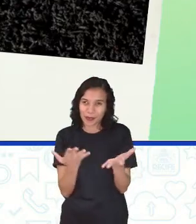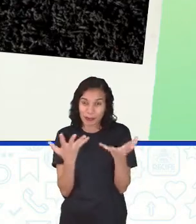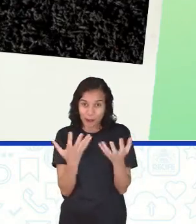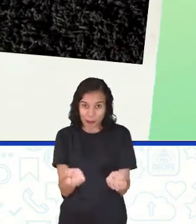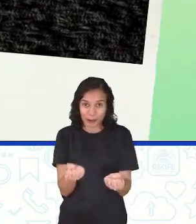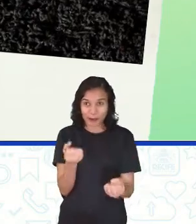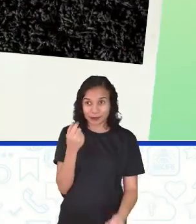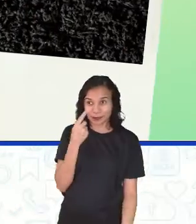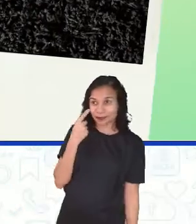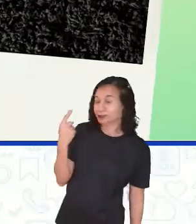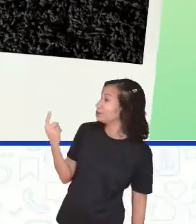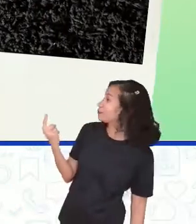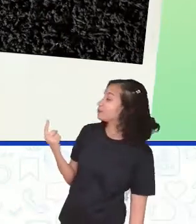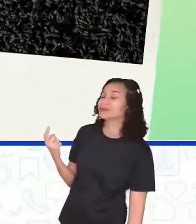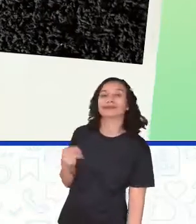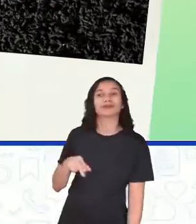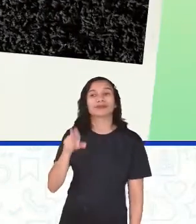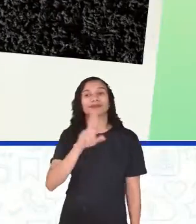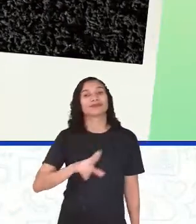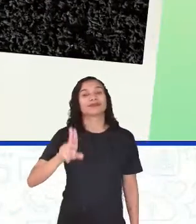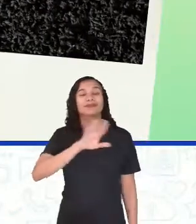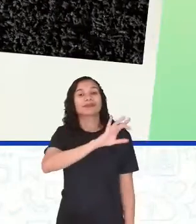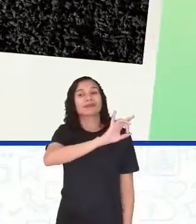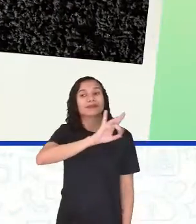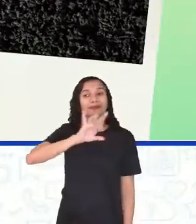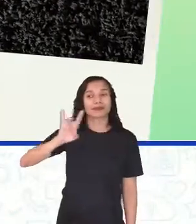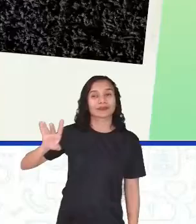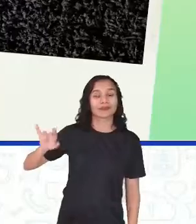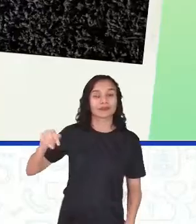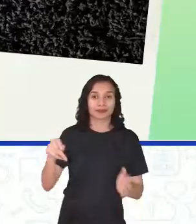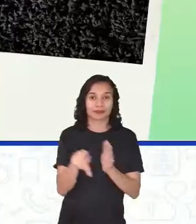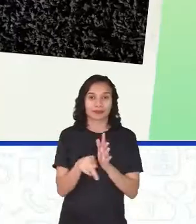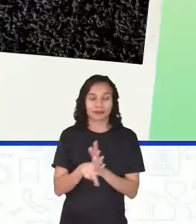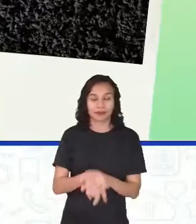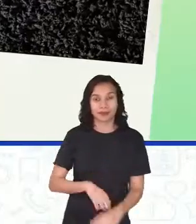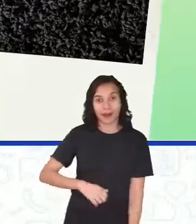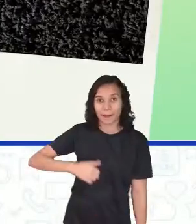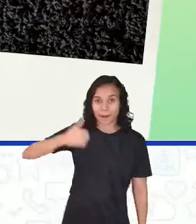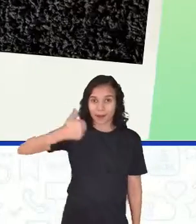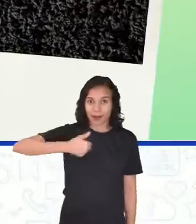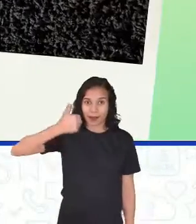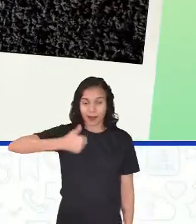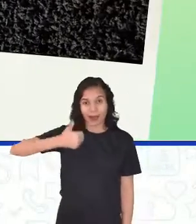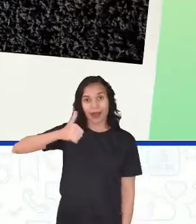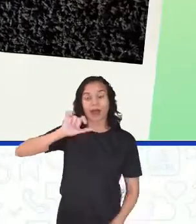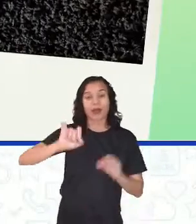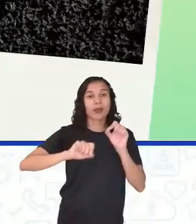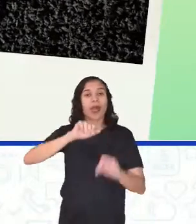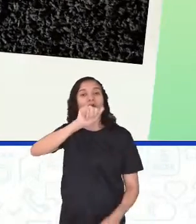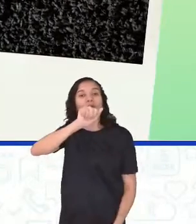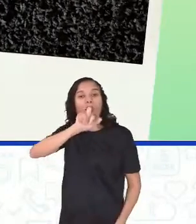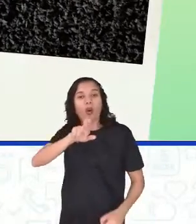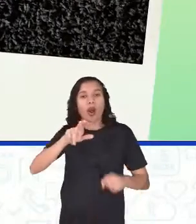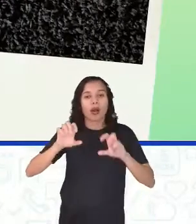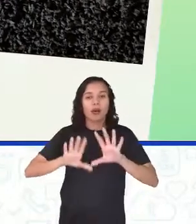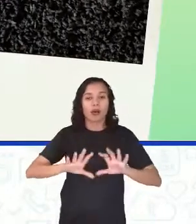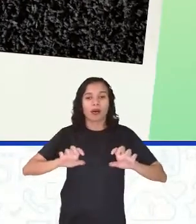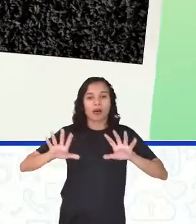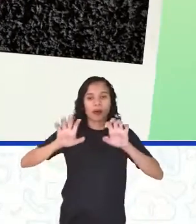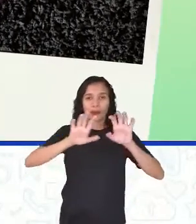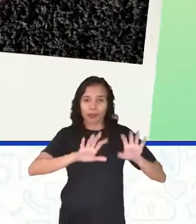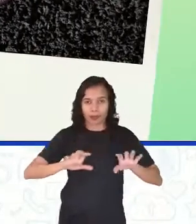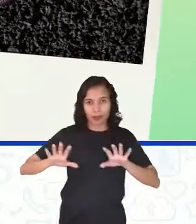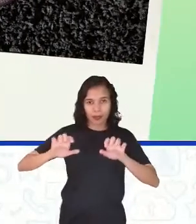vamos lá. Vamos trabalhar agora com cada uma dessas técnicas. A primeira que eu estou apresentando vocês aqui é o arejamento,